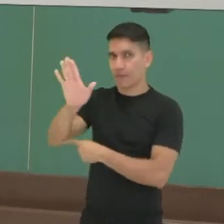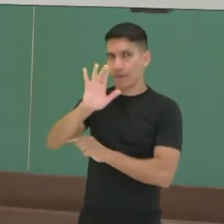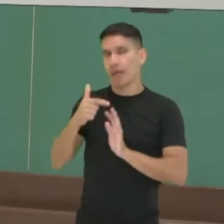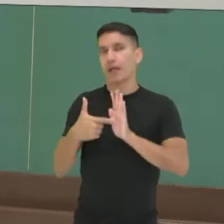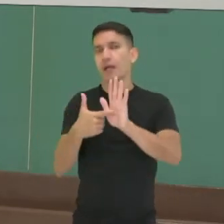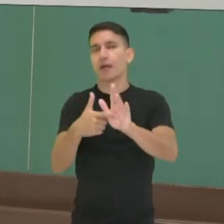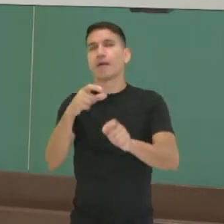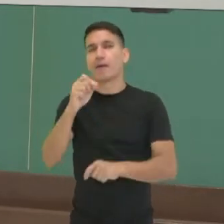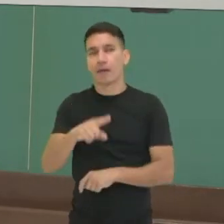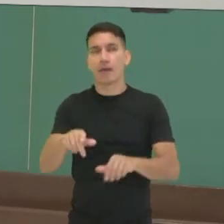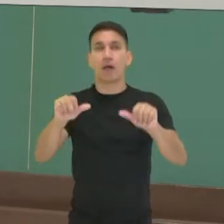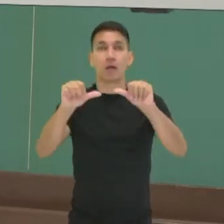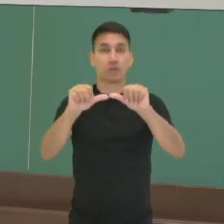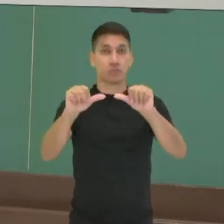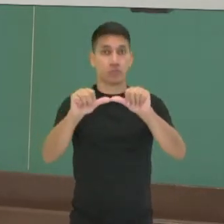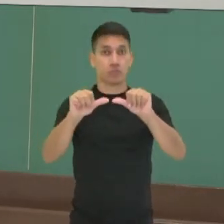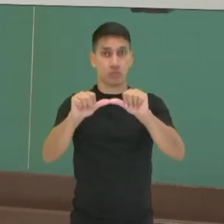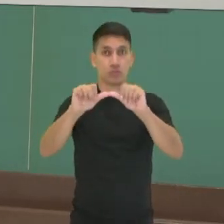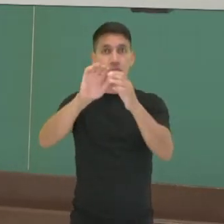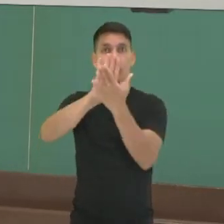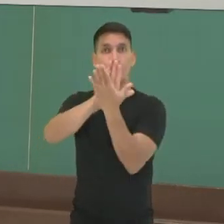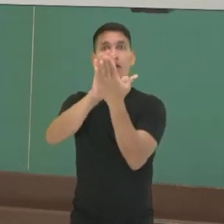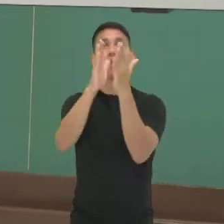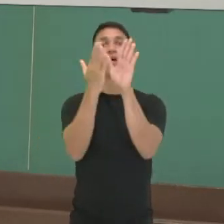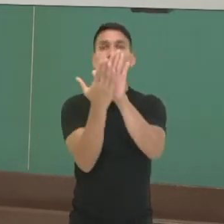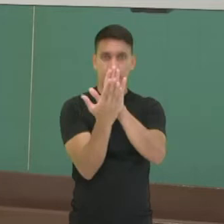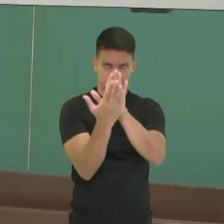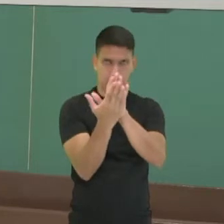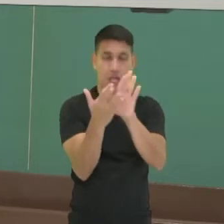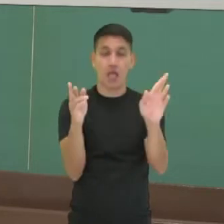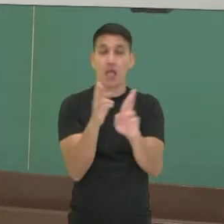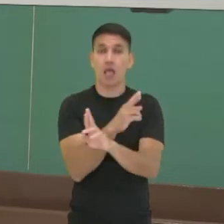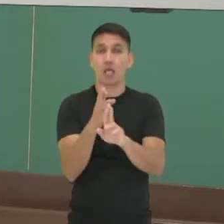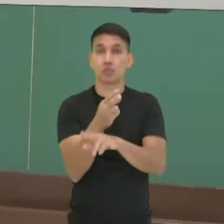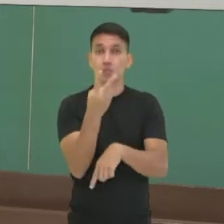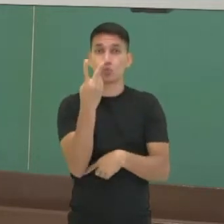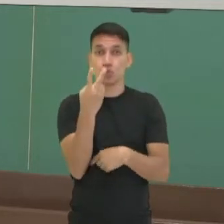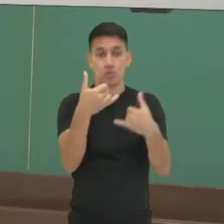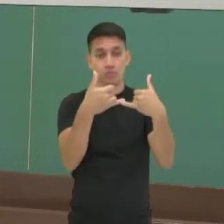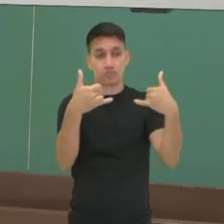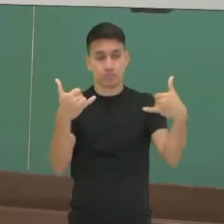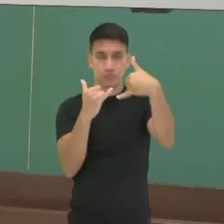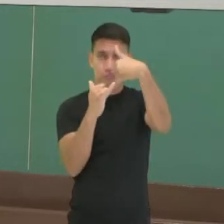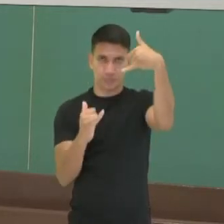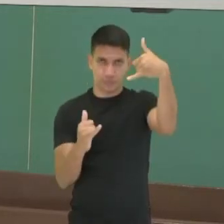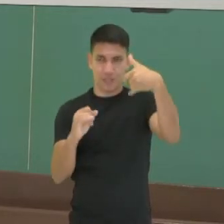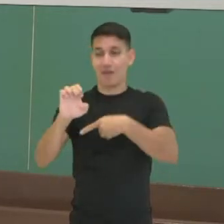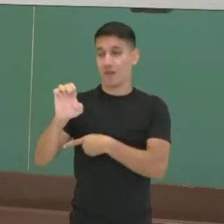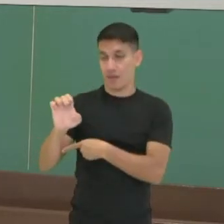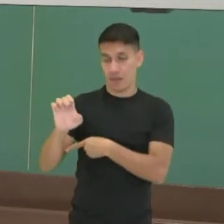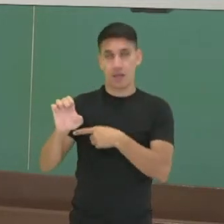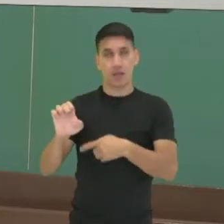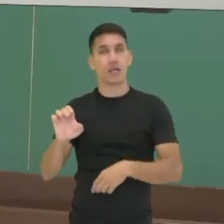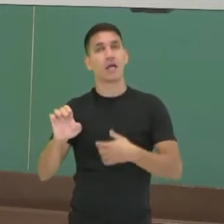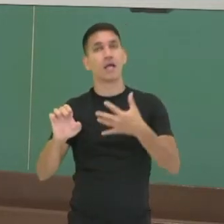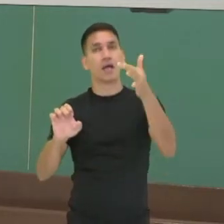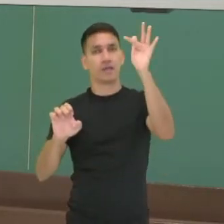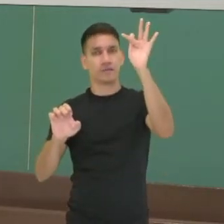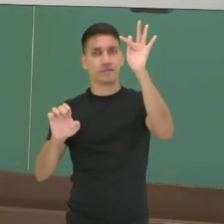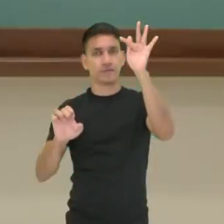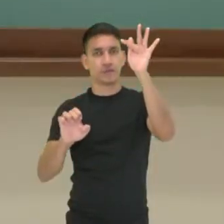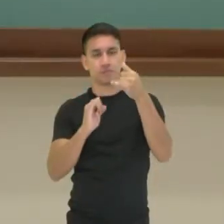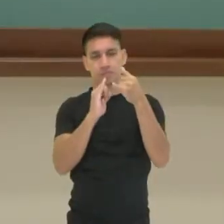apresenta simetria de reflexão em relação a dois eixos, ao eixo E e ao eixo